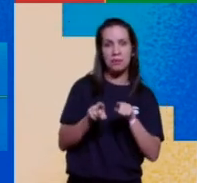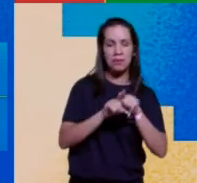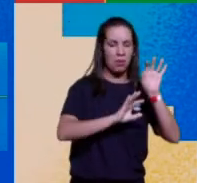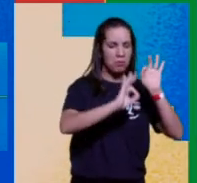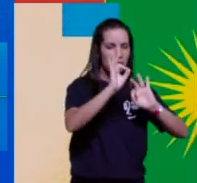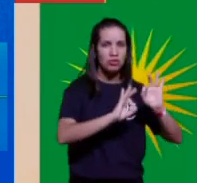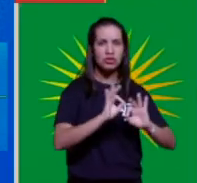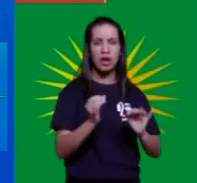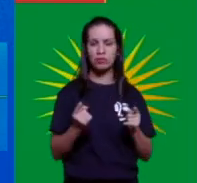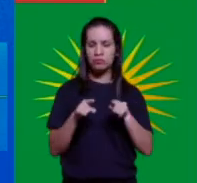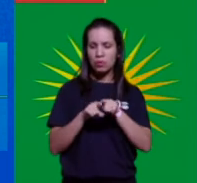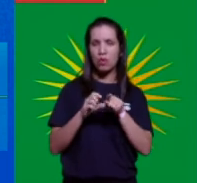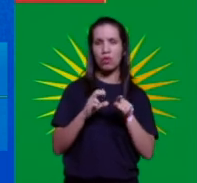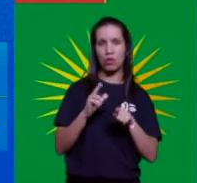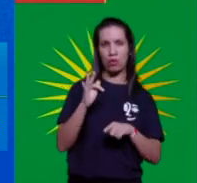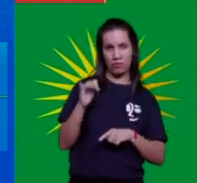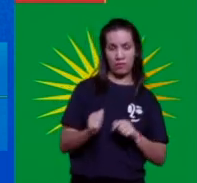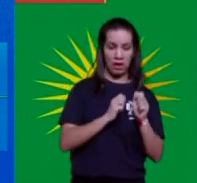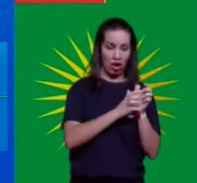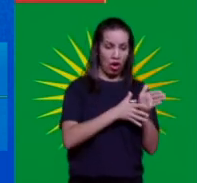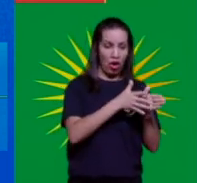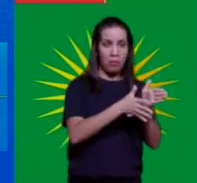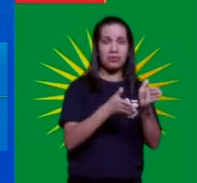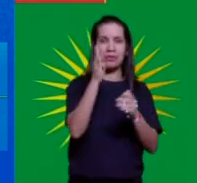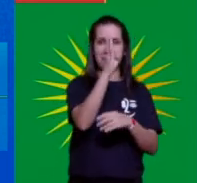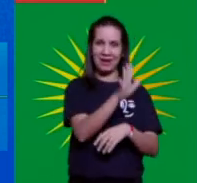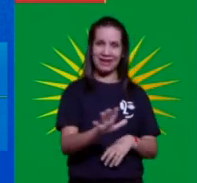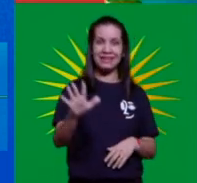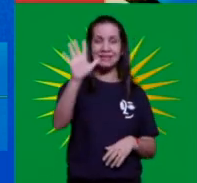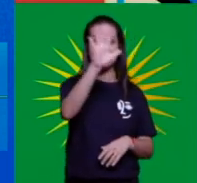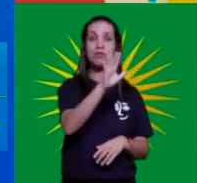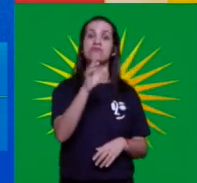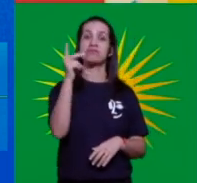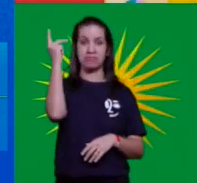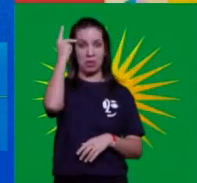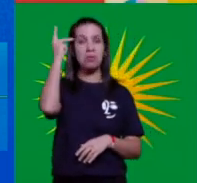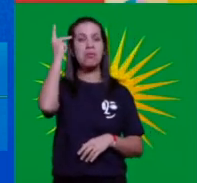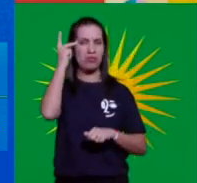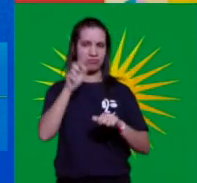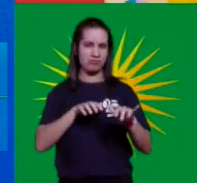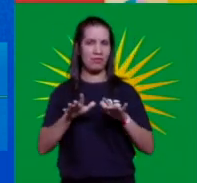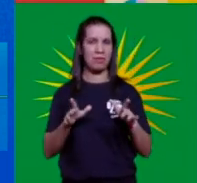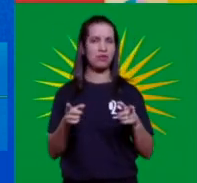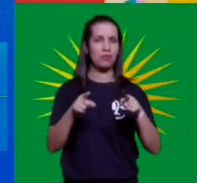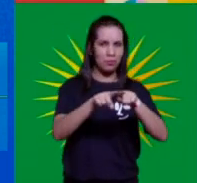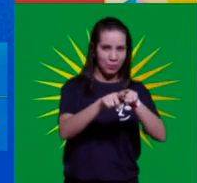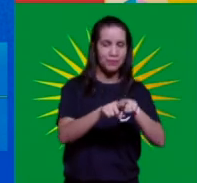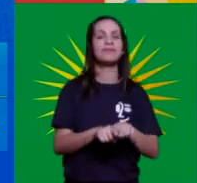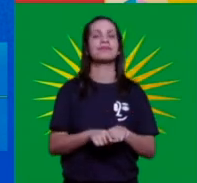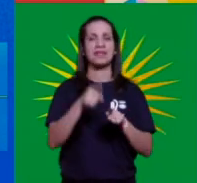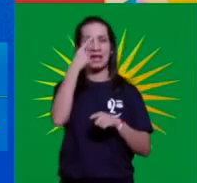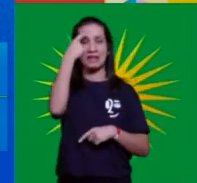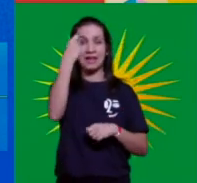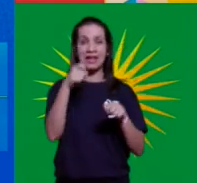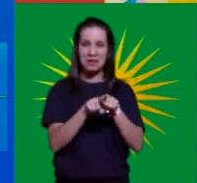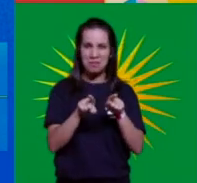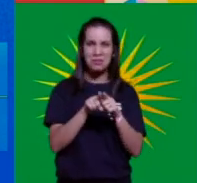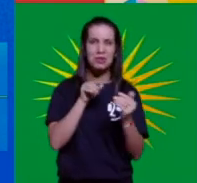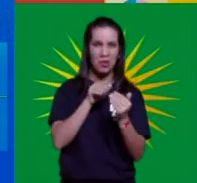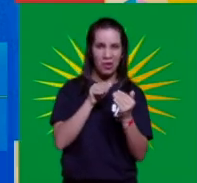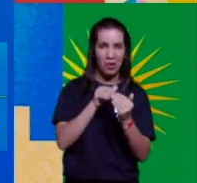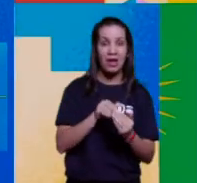junto com a CUFA, né? E nós somos a locomotiva desse Brasil. Então, São Paulo está junto desse movimento, está junto dessa ideia e a gente está